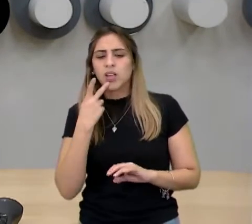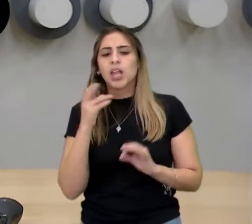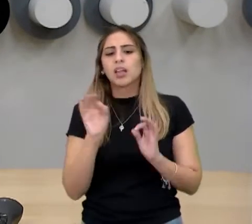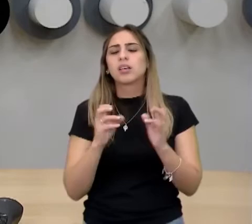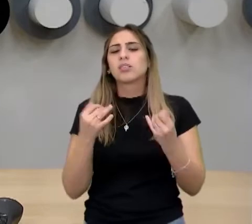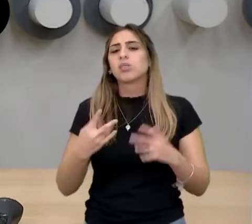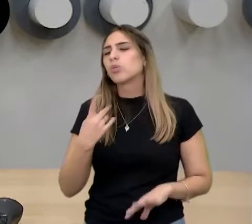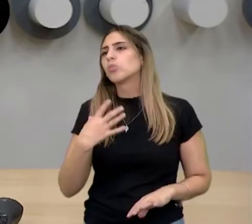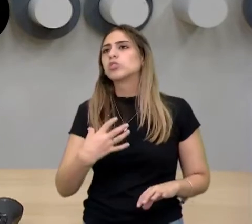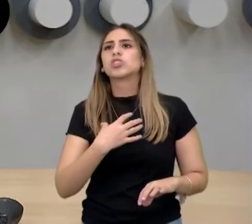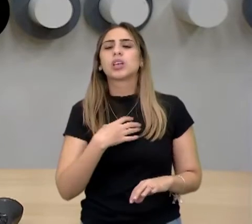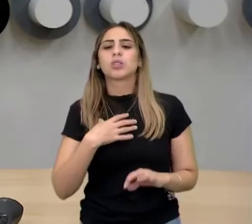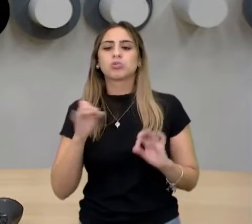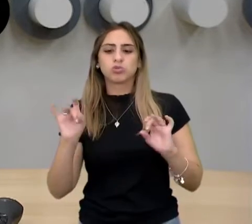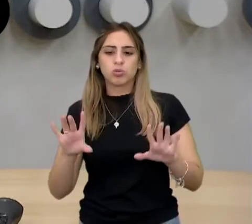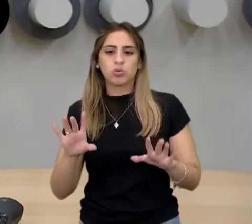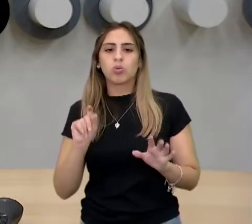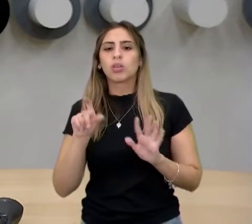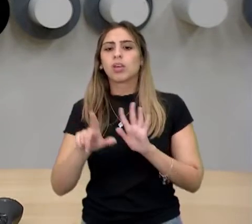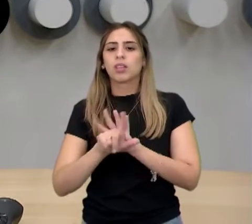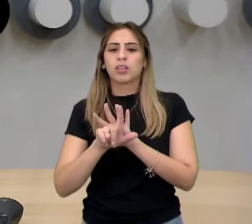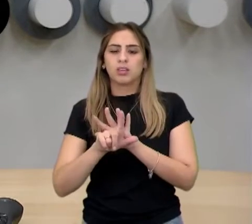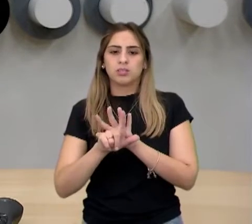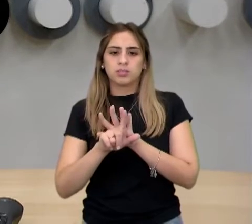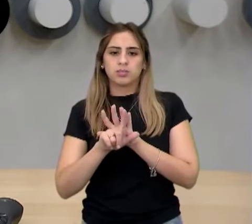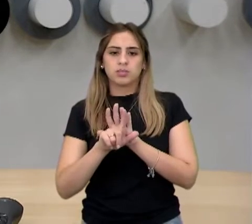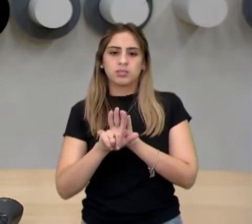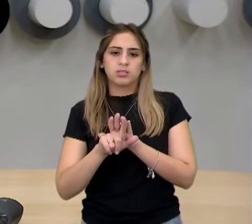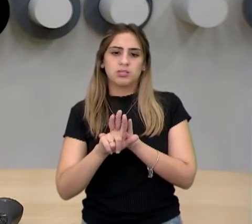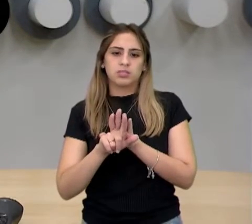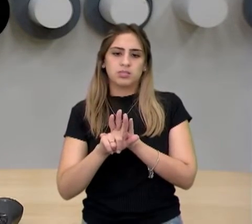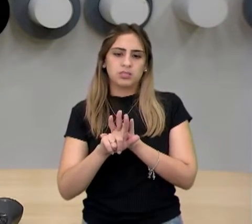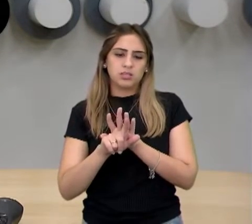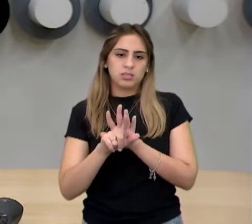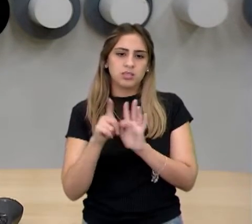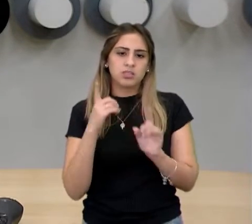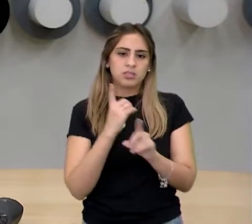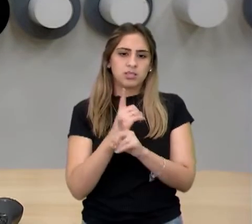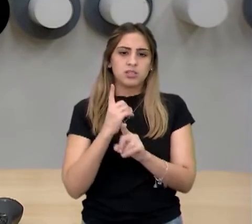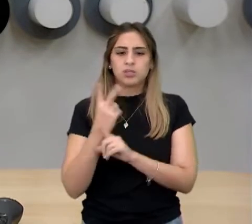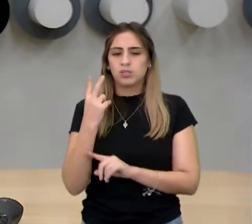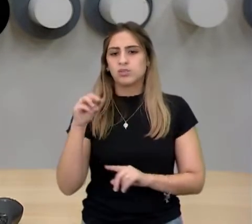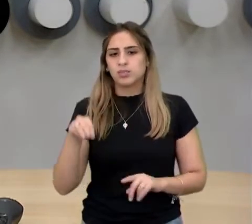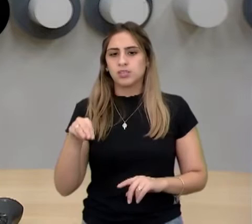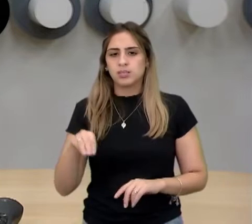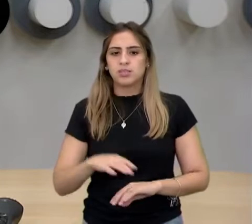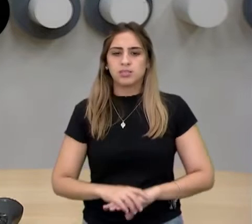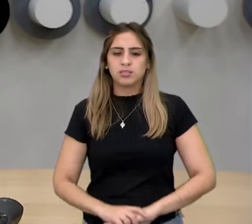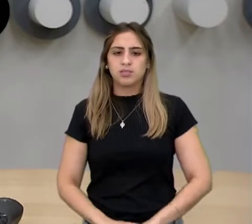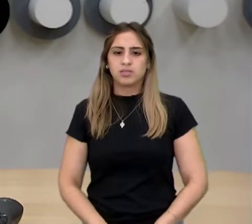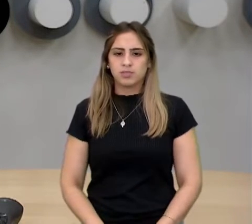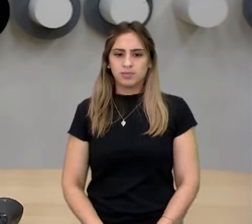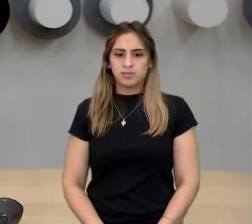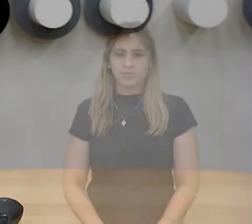sentença apenas o que são leis. A gente se encontra em 2 minutinhos.